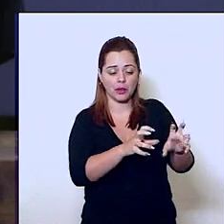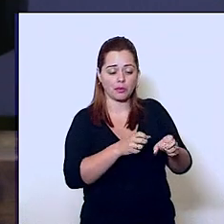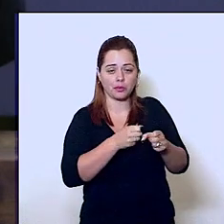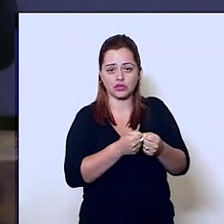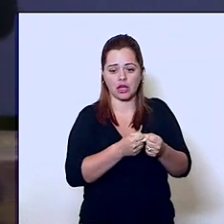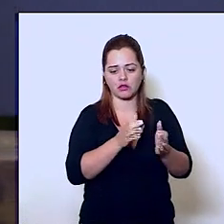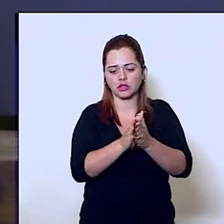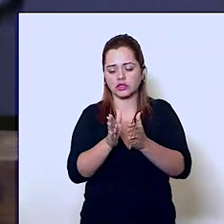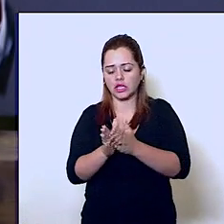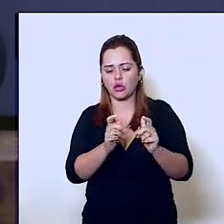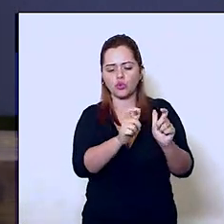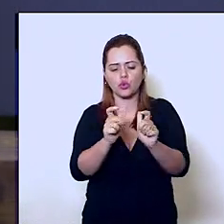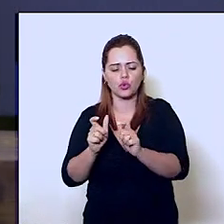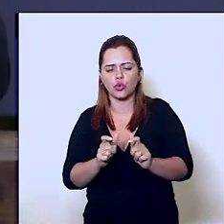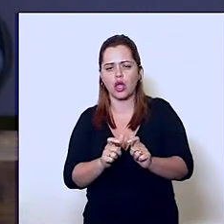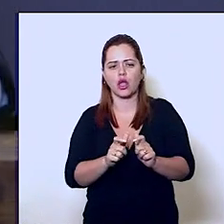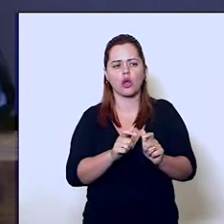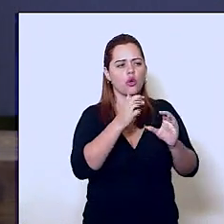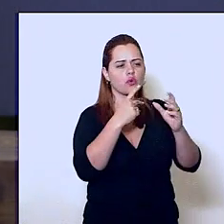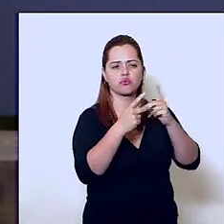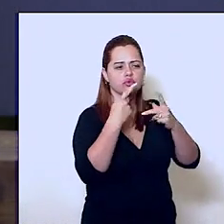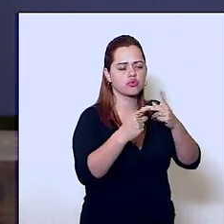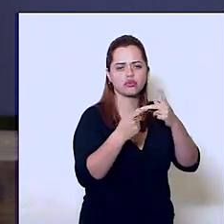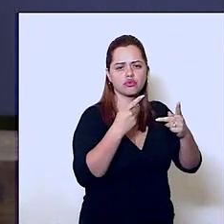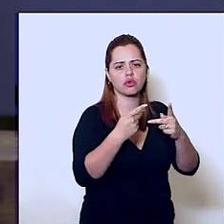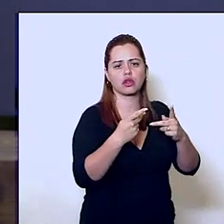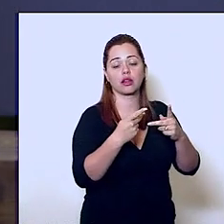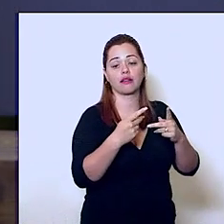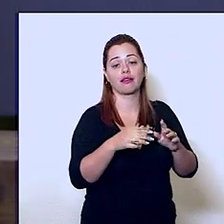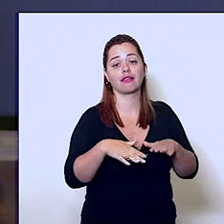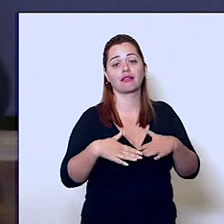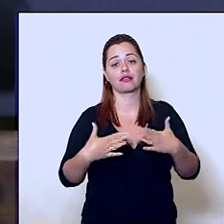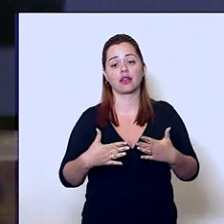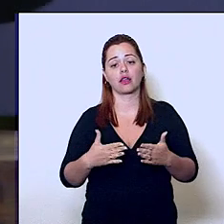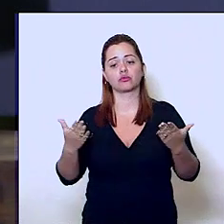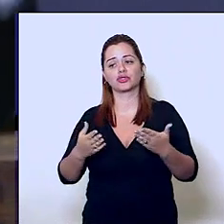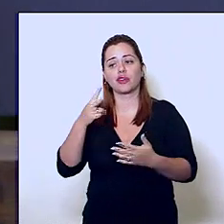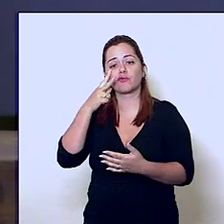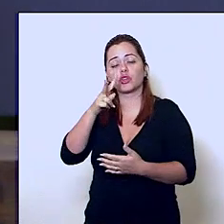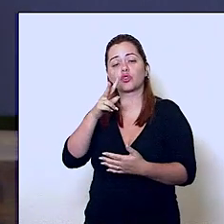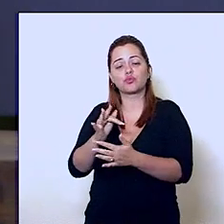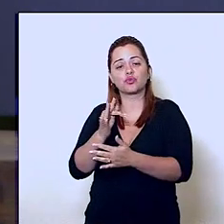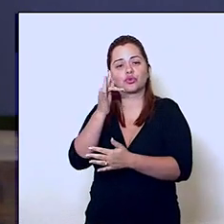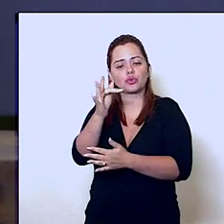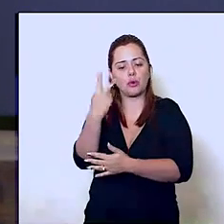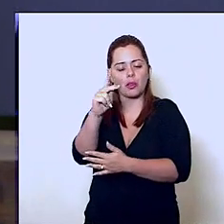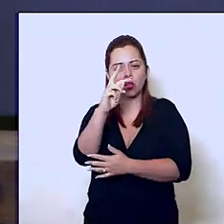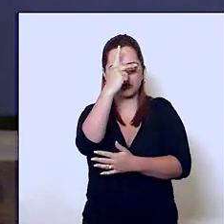isso. Então, ele já estava, né, antevendo, né, questões pela sua, né,